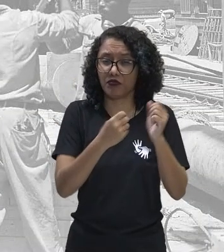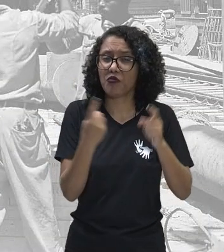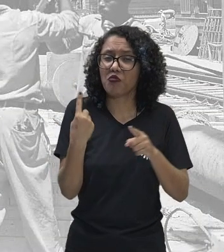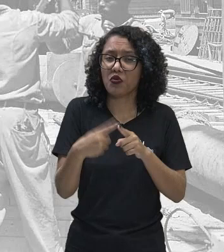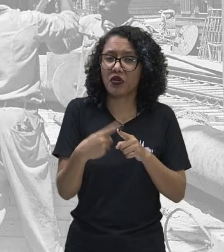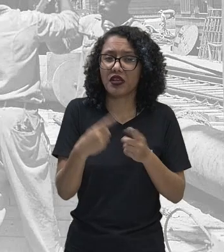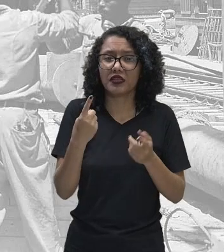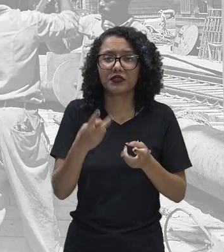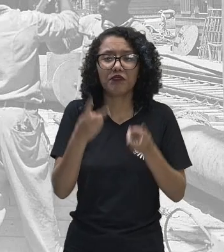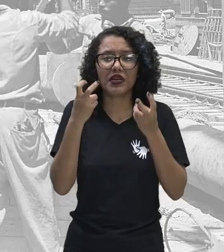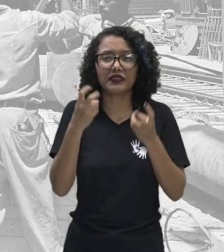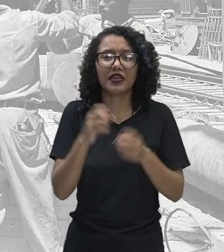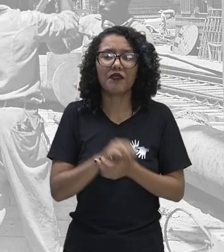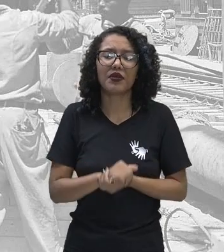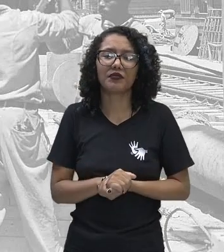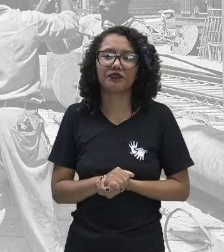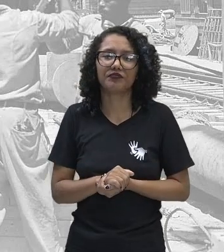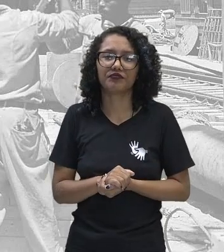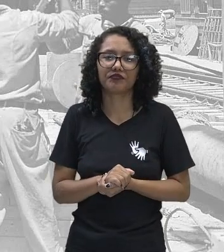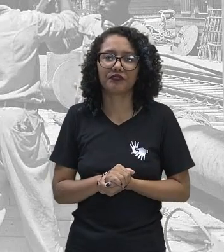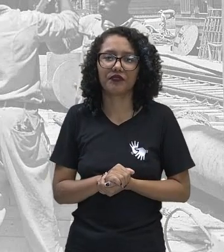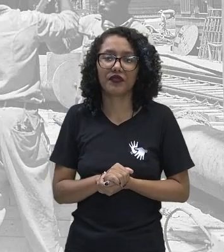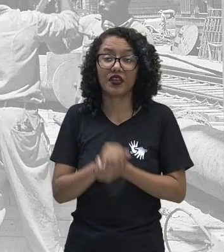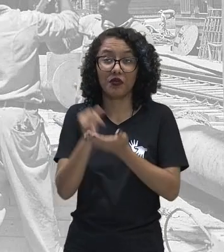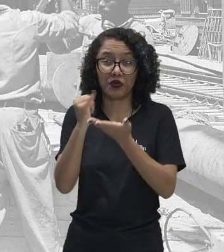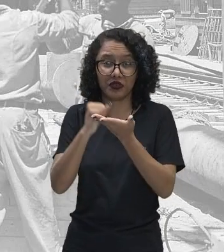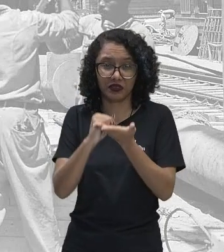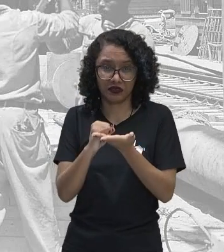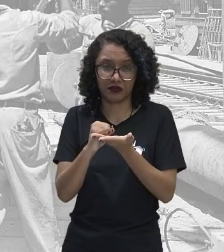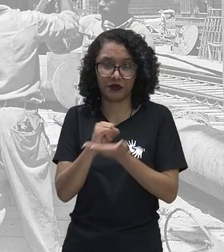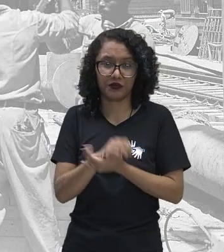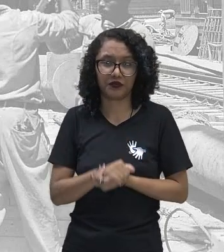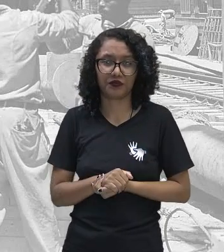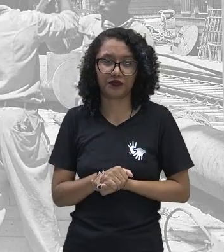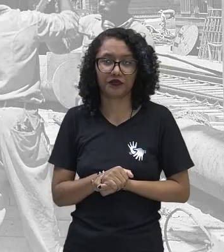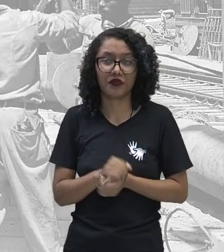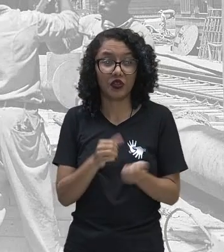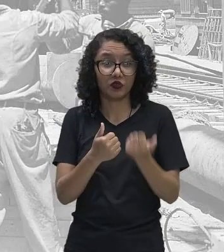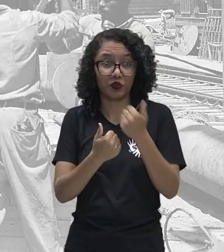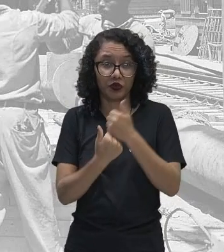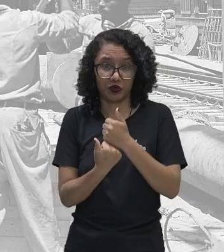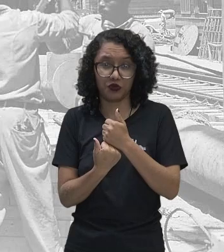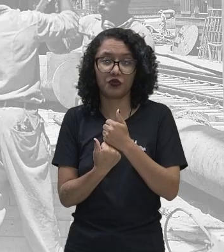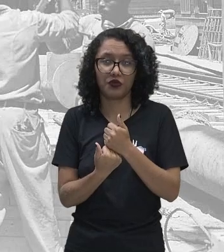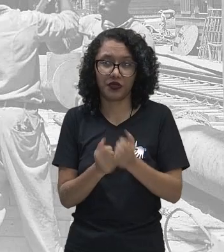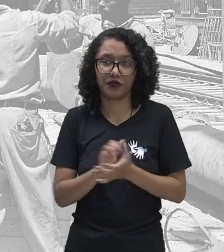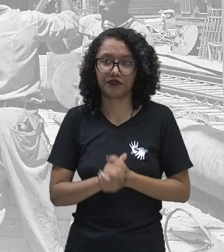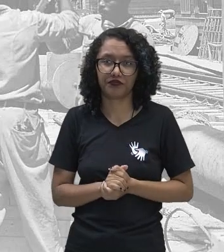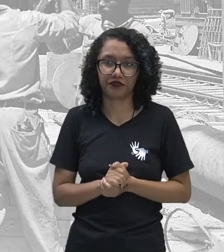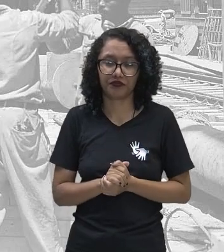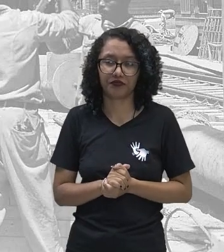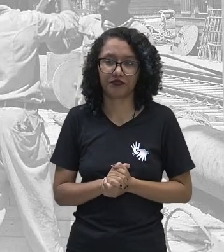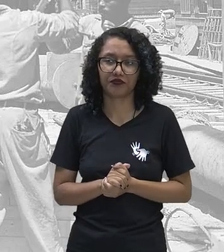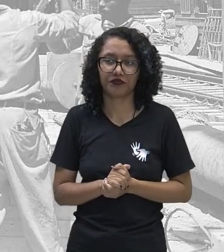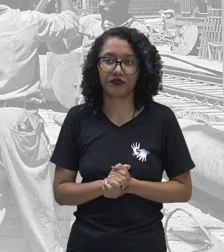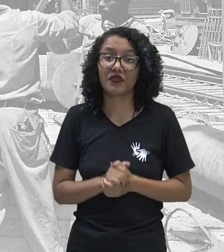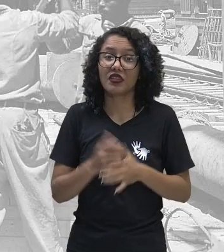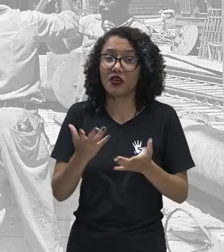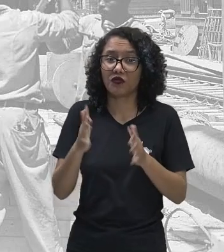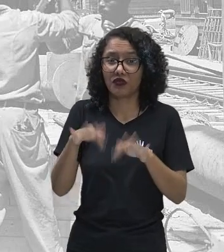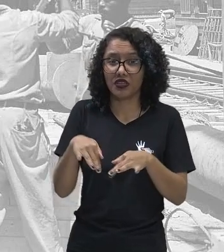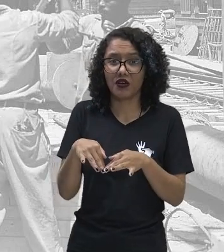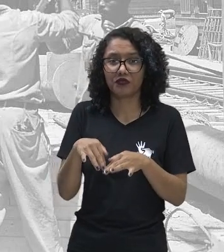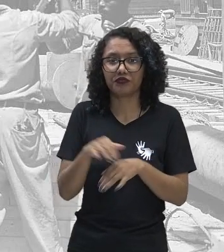de importações, consolidando justamente o que ocorreu com o fim da Primeira Guerra Mundial, em que a economia